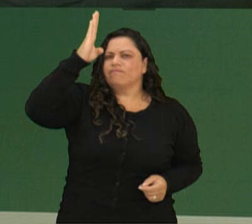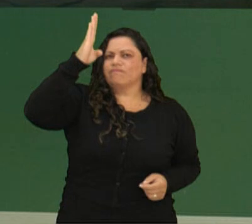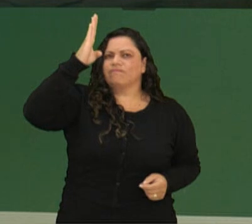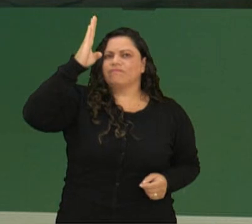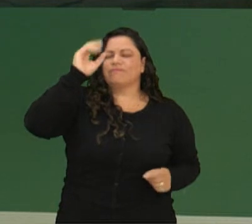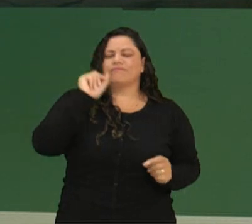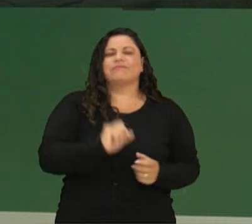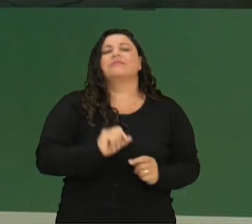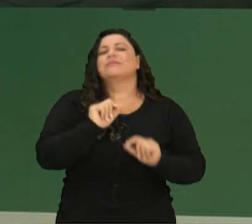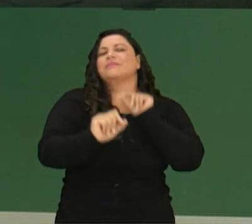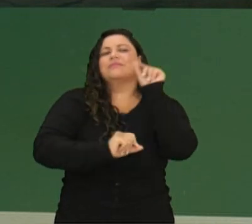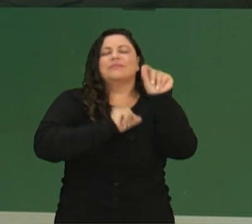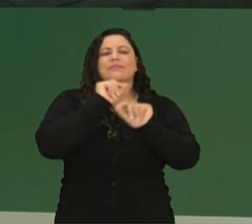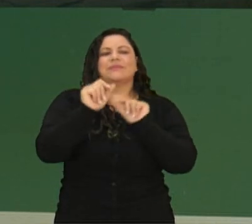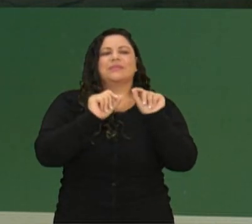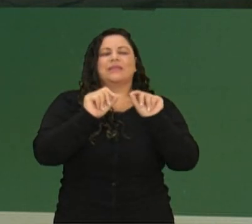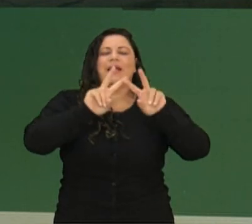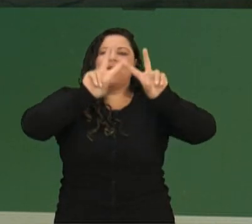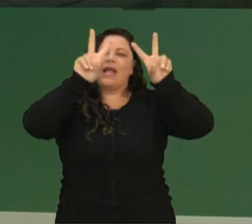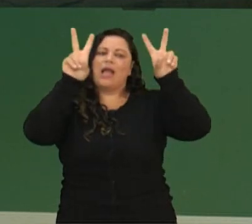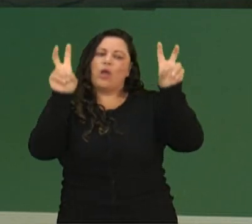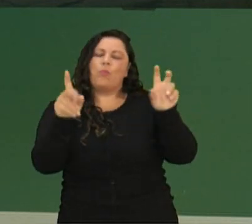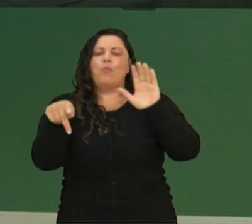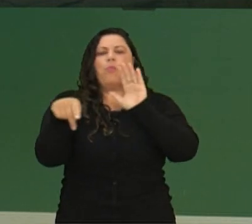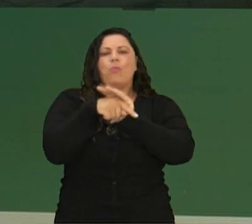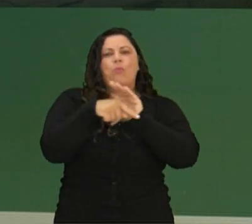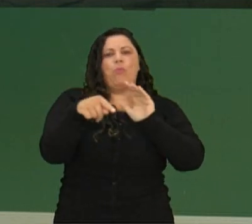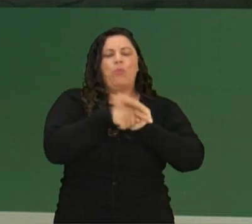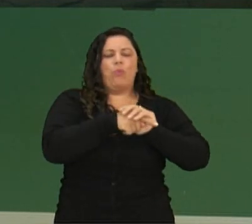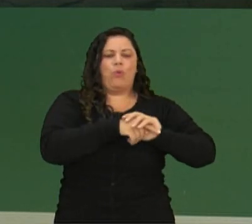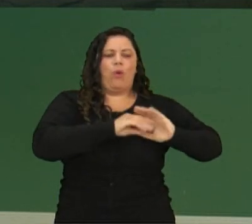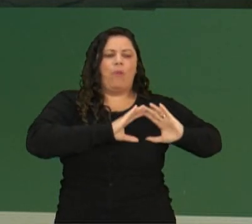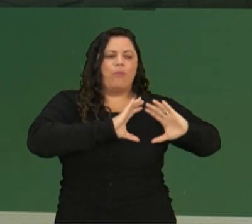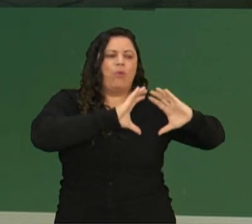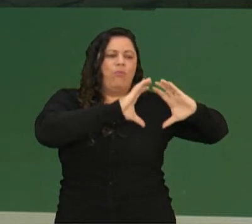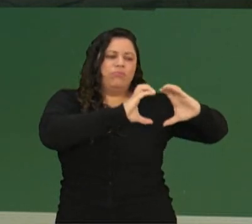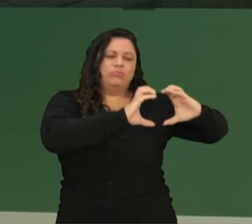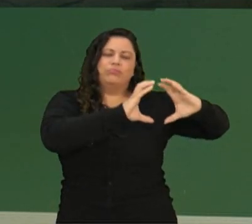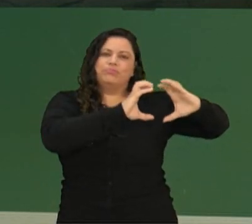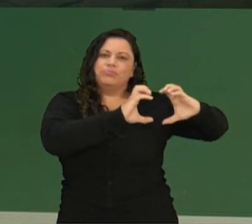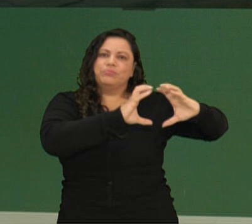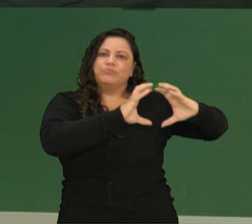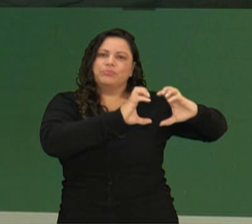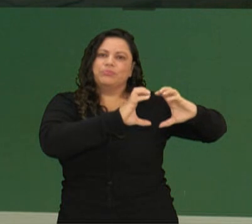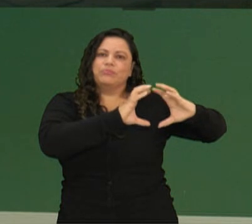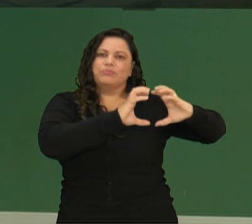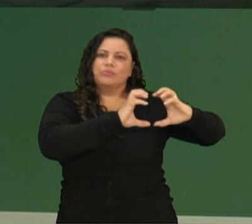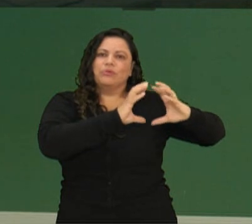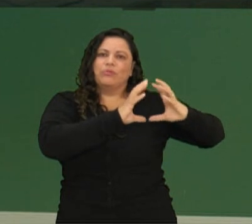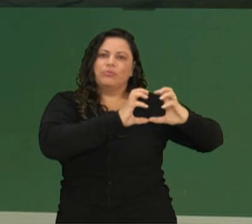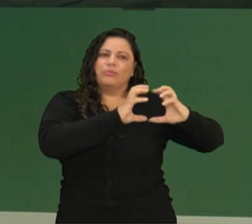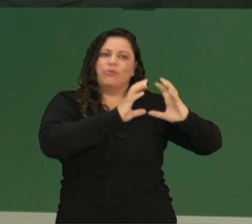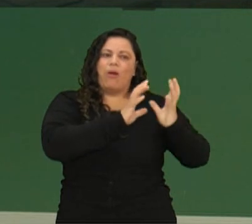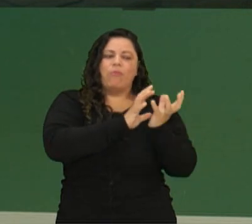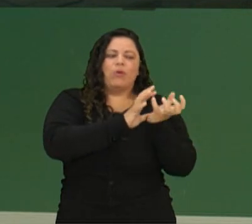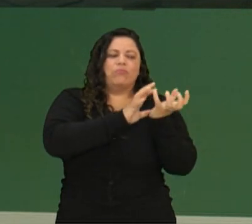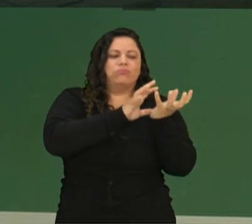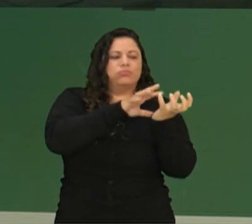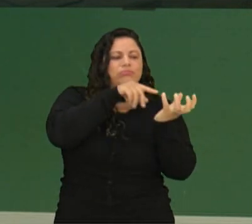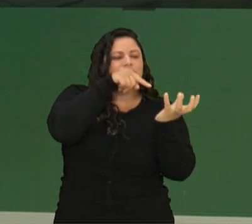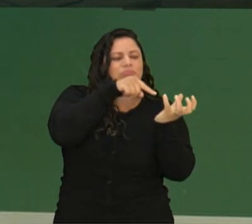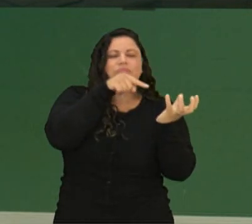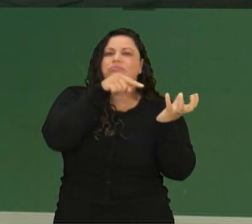cardiovascular, que é o coração, tá? Então, vamos começar essa aula com um quiz, só para a gente retomar os conteúdos das aulas passadas,